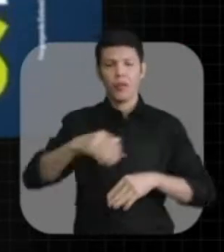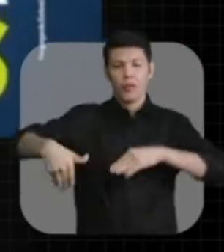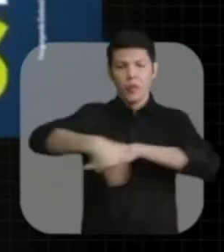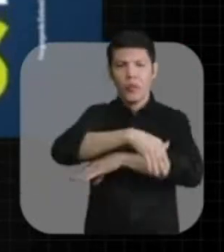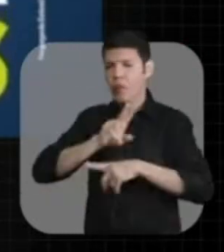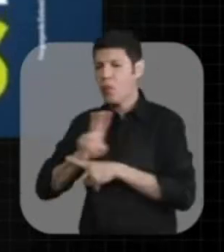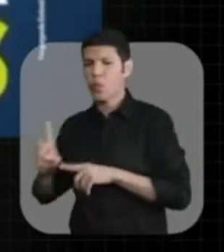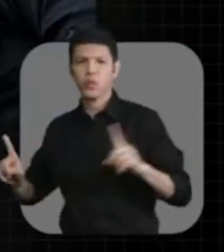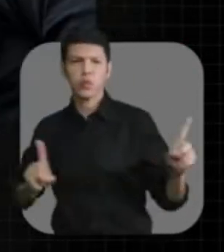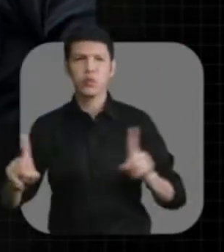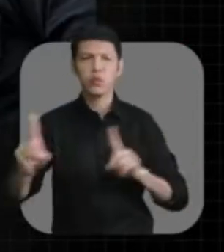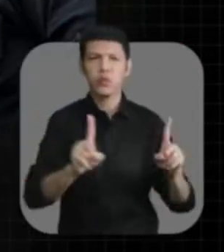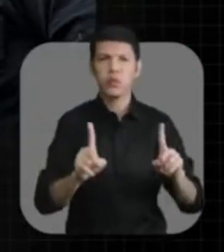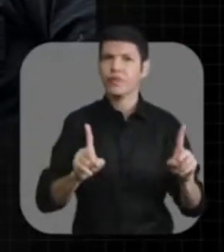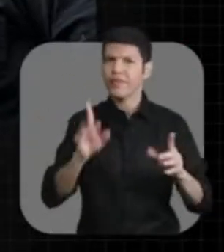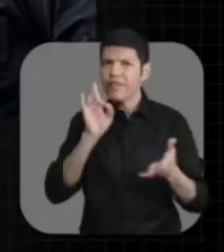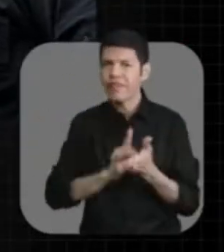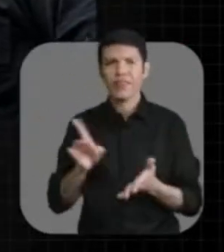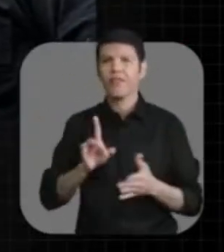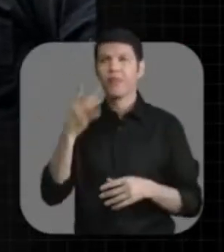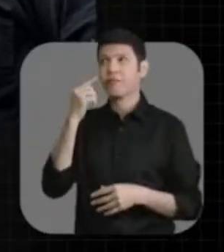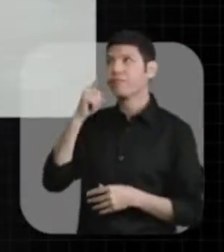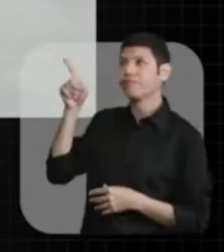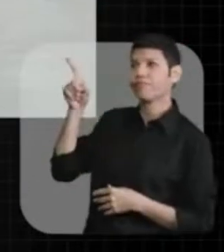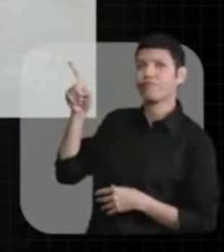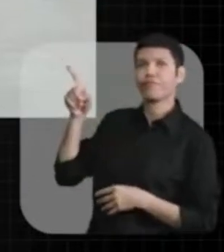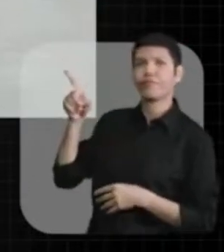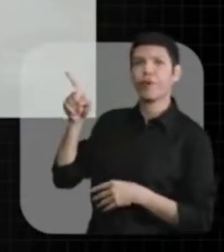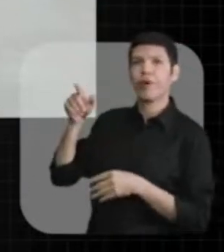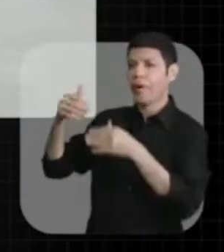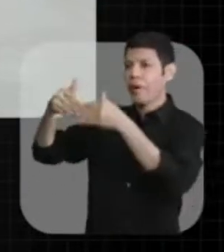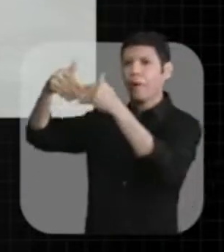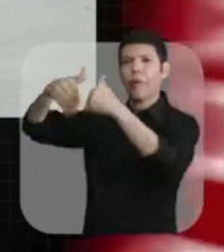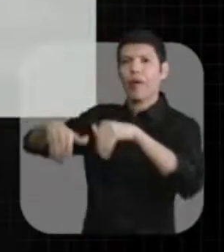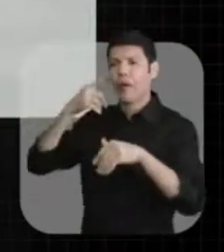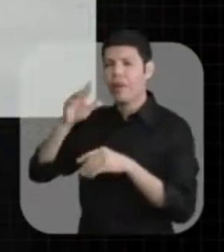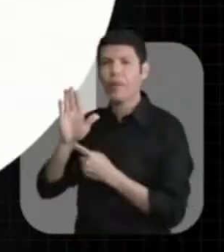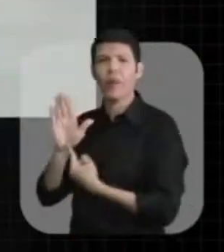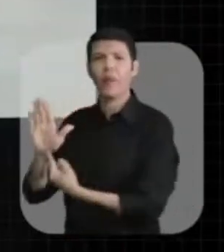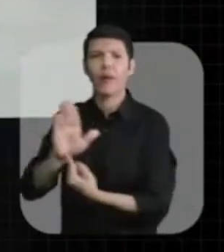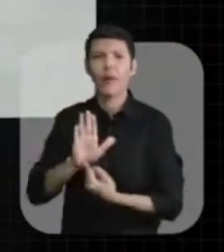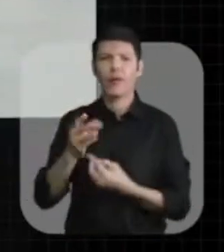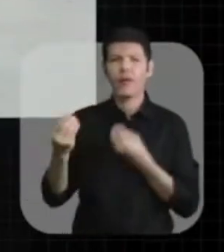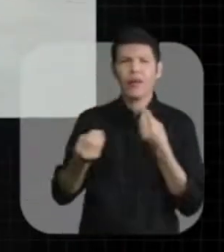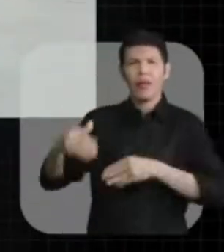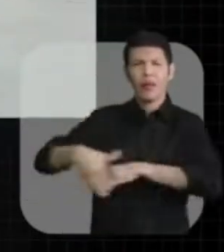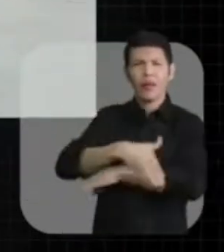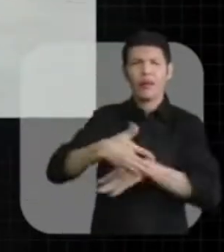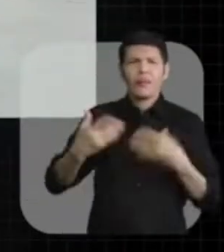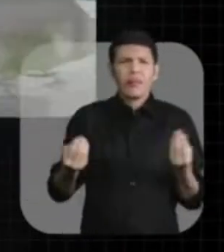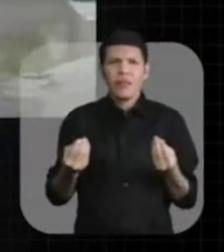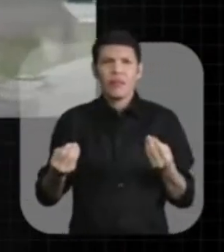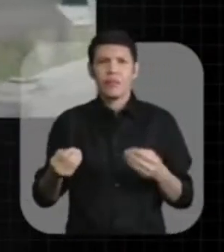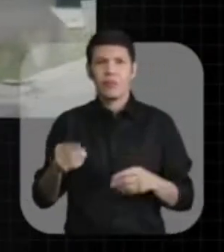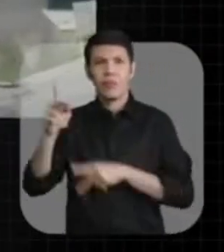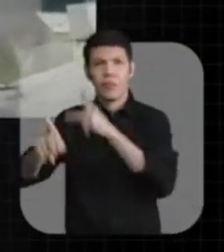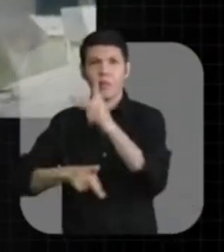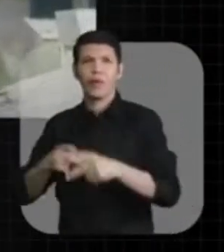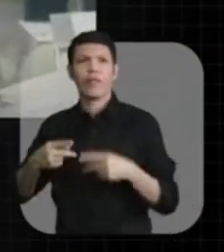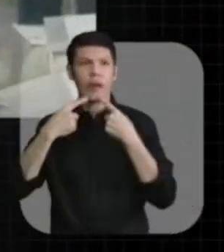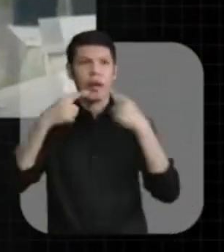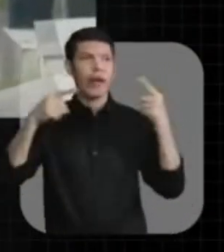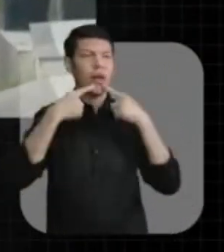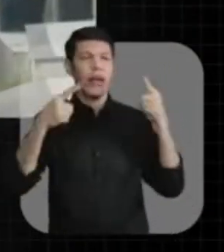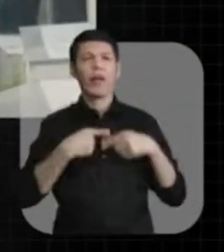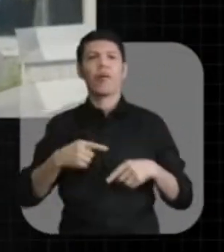o policiamento ostensivo nas ruas, e o que se viu foi placa e mais placa nas ruas. Por isso que na